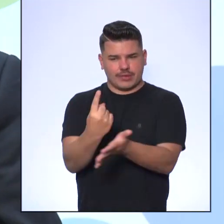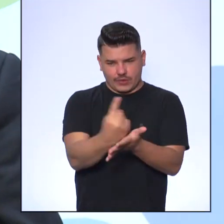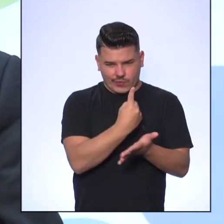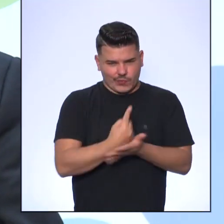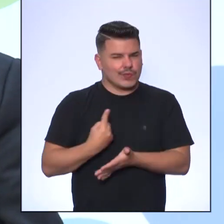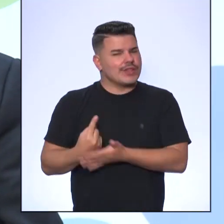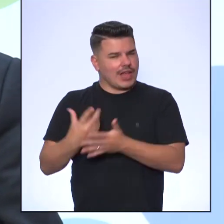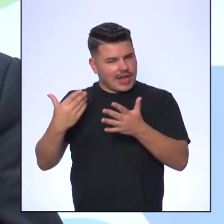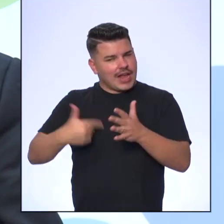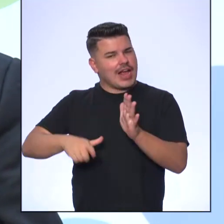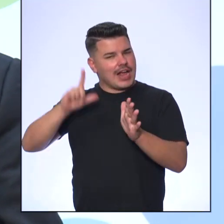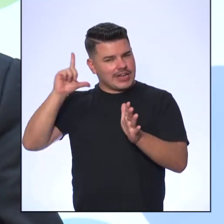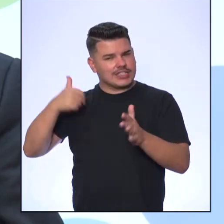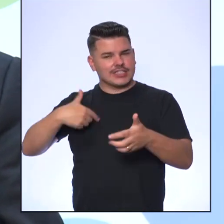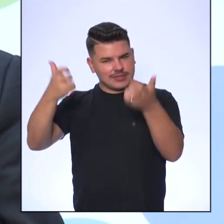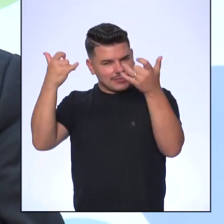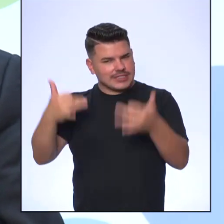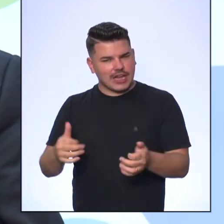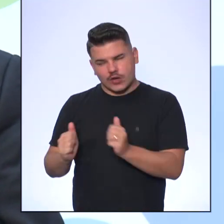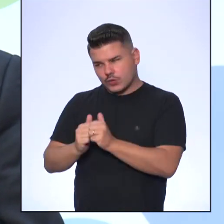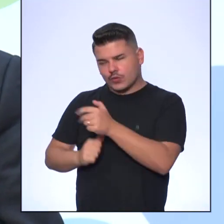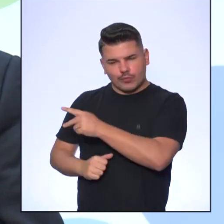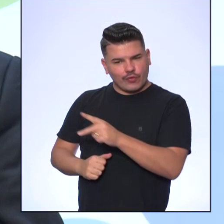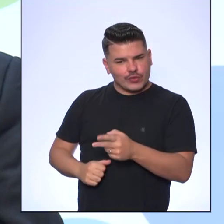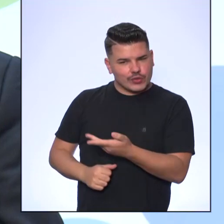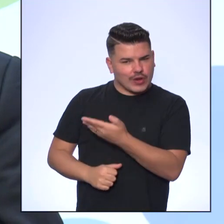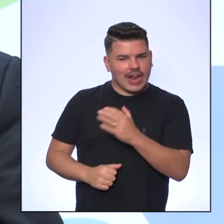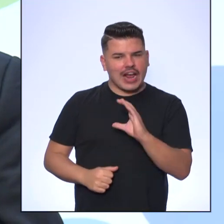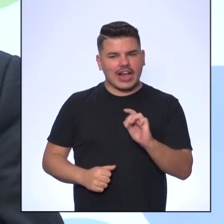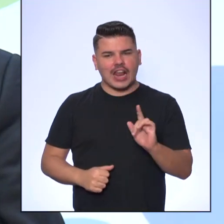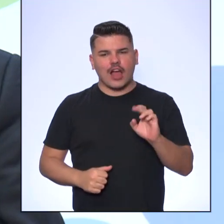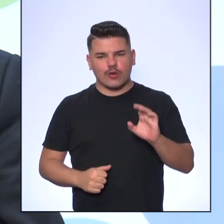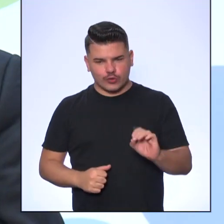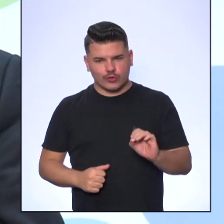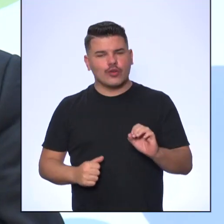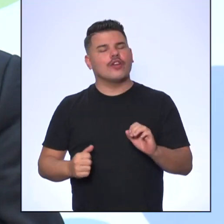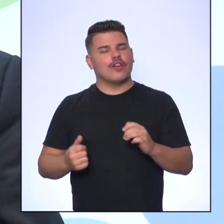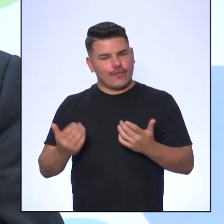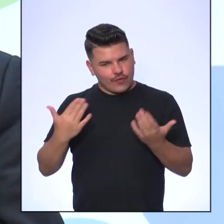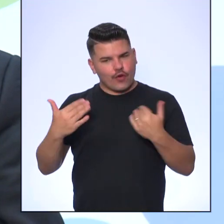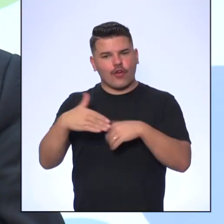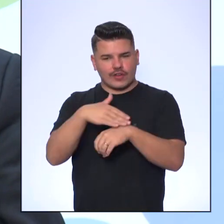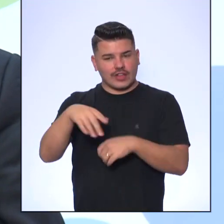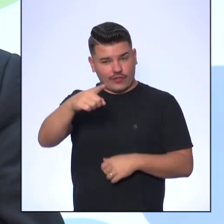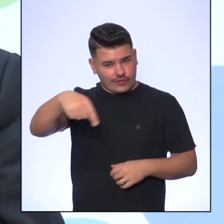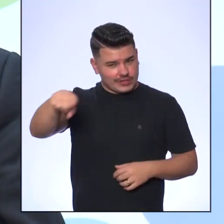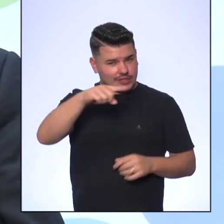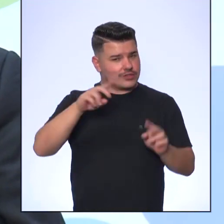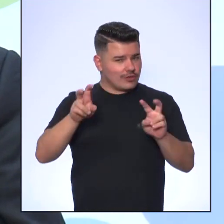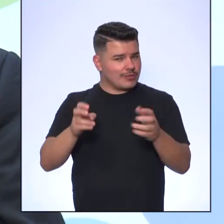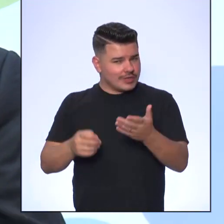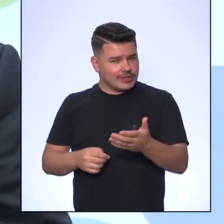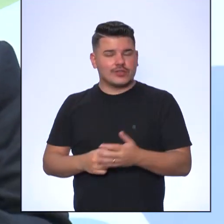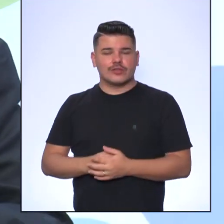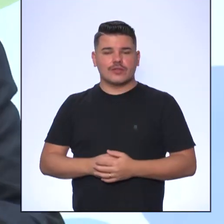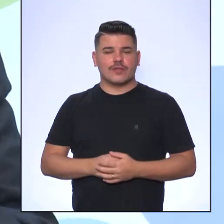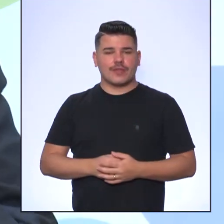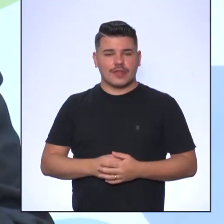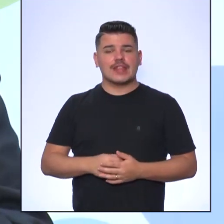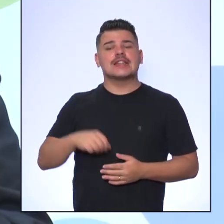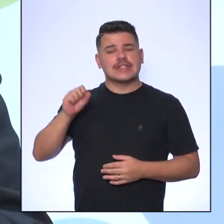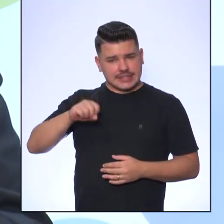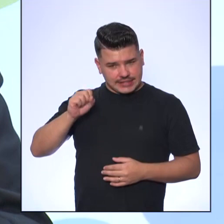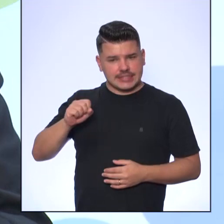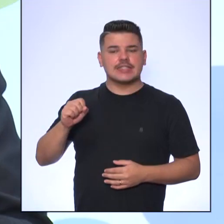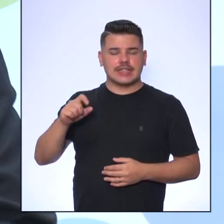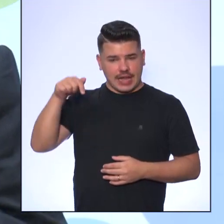entrar aqui na apresentação com o Cláudio, eu queria começar a falar sobre isso. Primeiro, nós vamos ter a aula sim